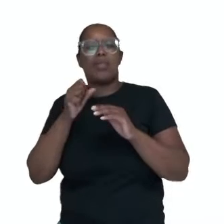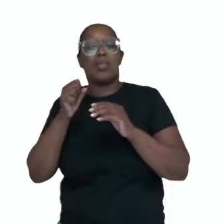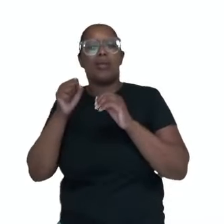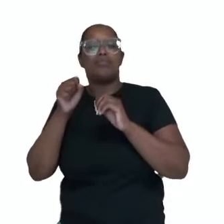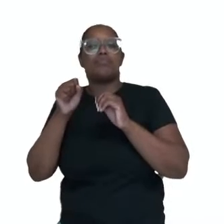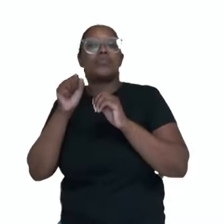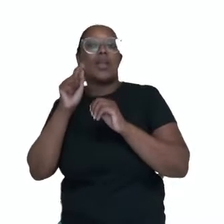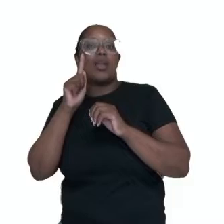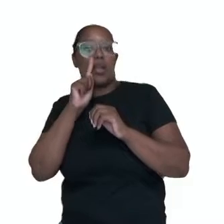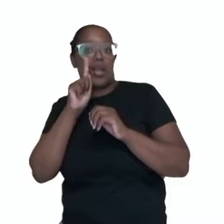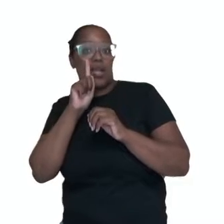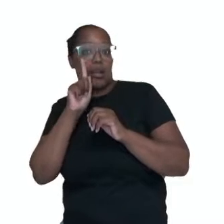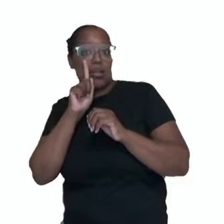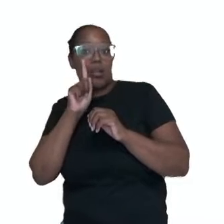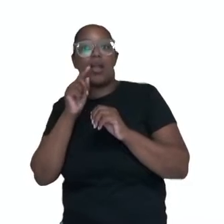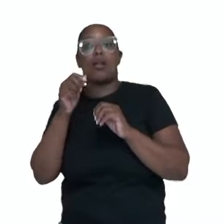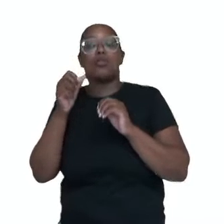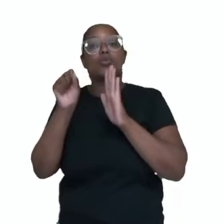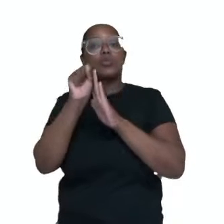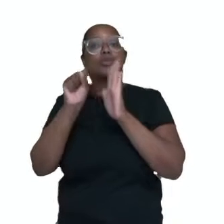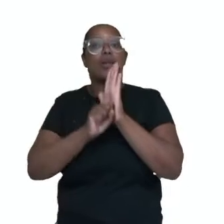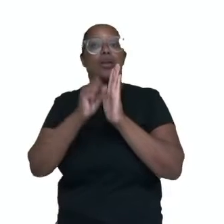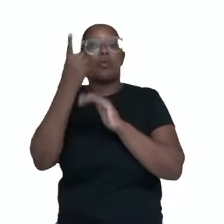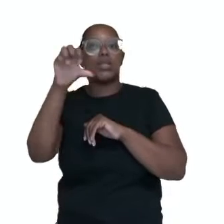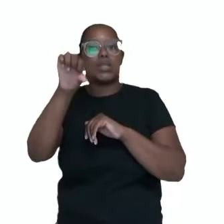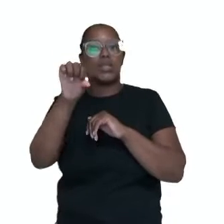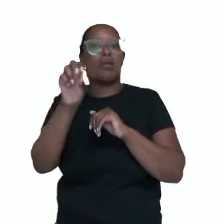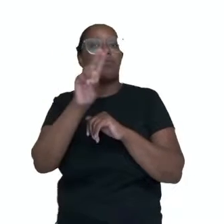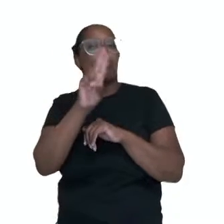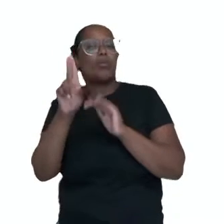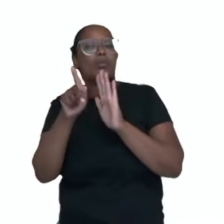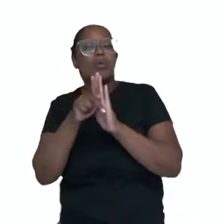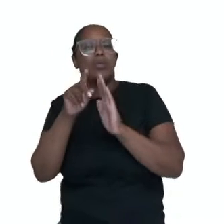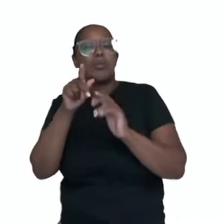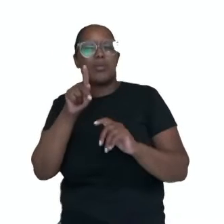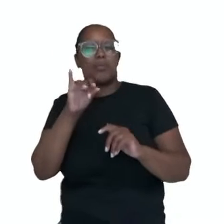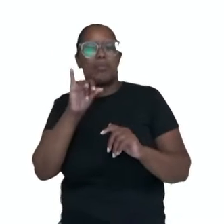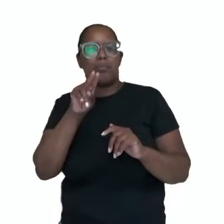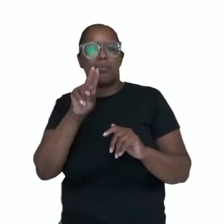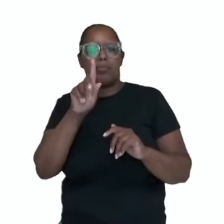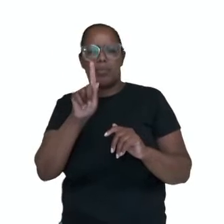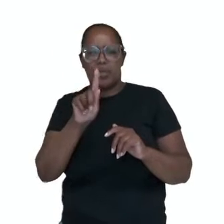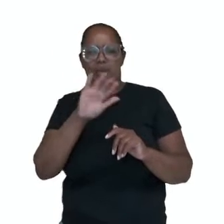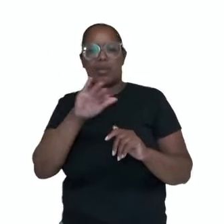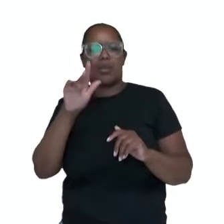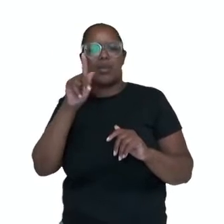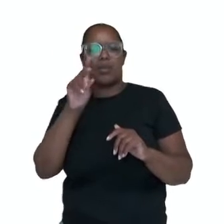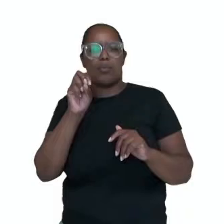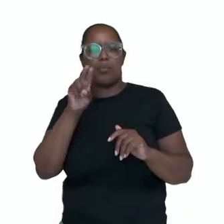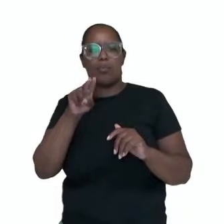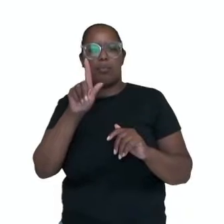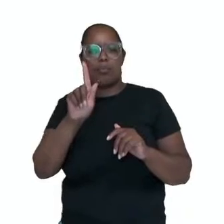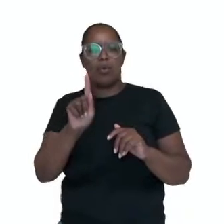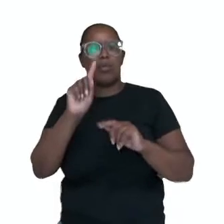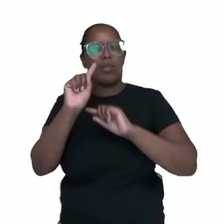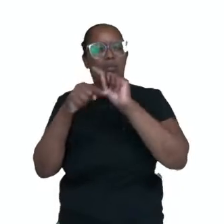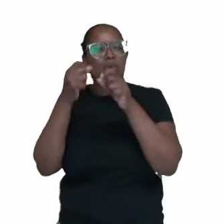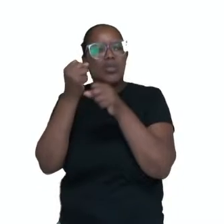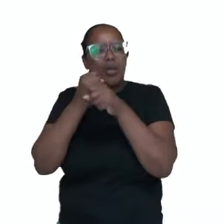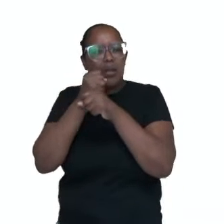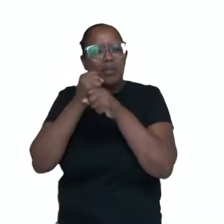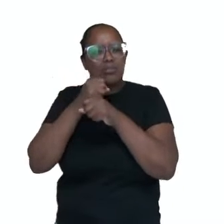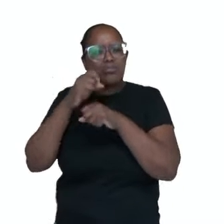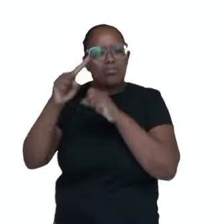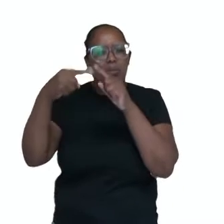e inicialmente foi chamado de ping-pong, mas alguns anos depois se tornou uma marca